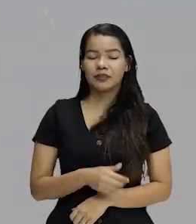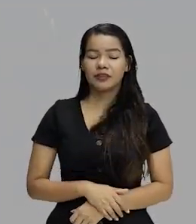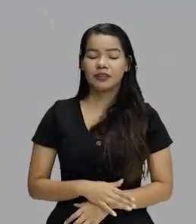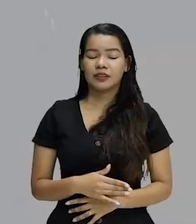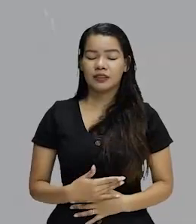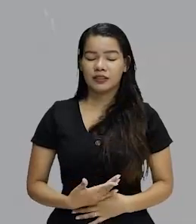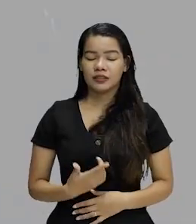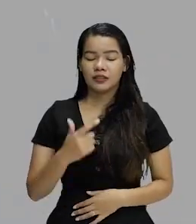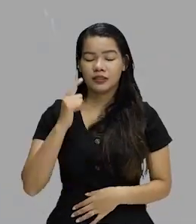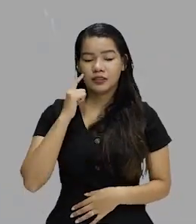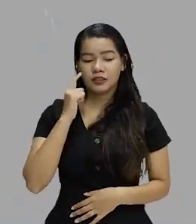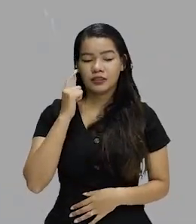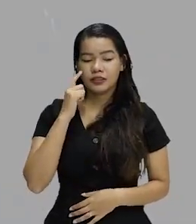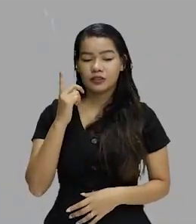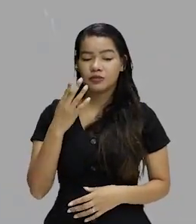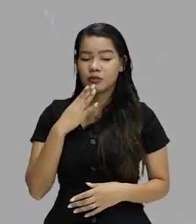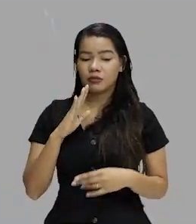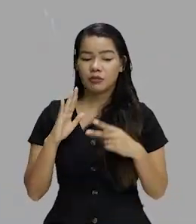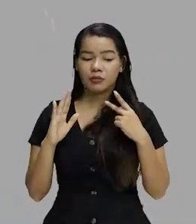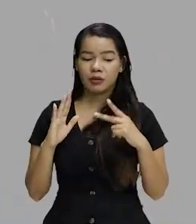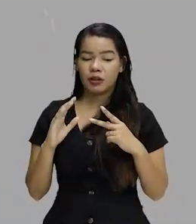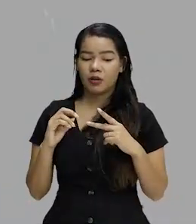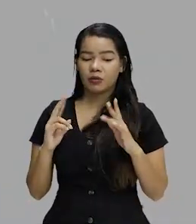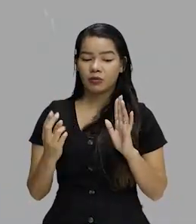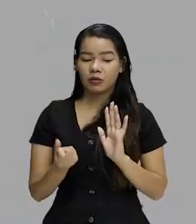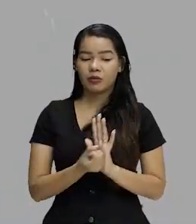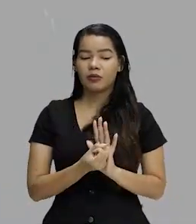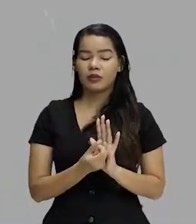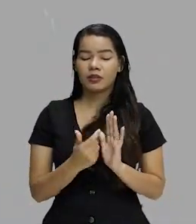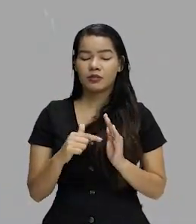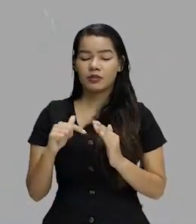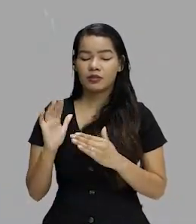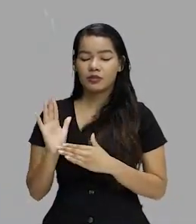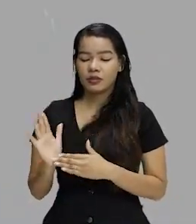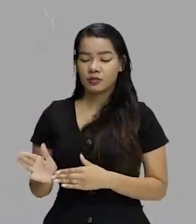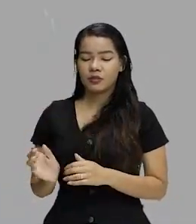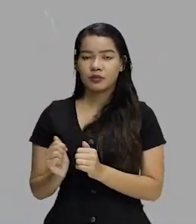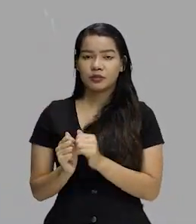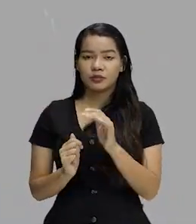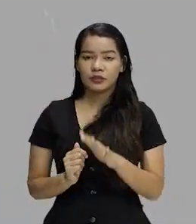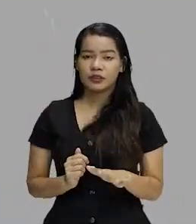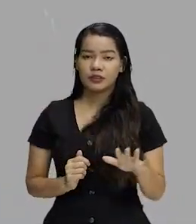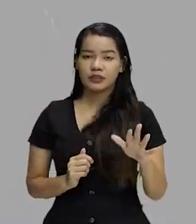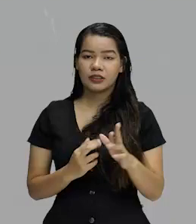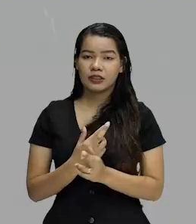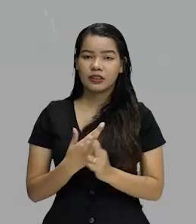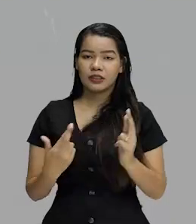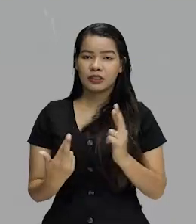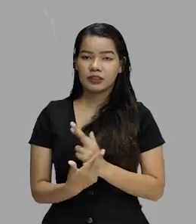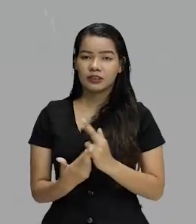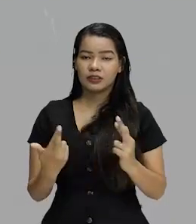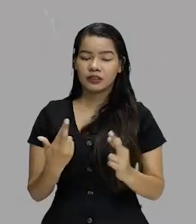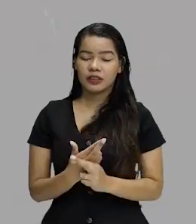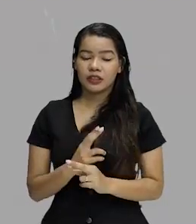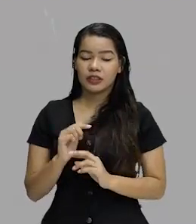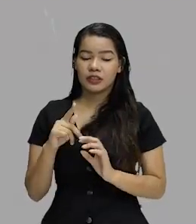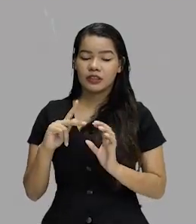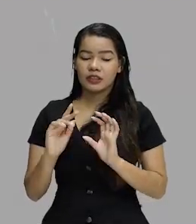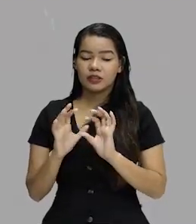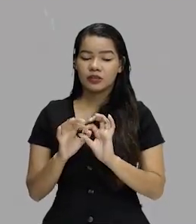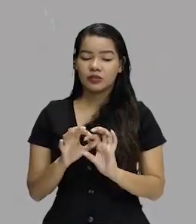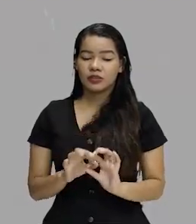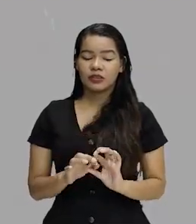dando essa ideia de uma promessa, um compromisso que eu estou estabelecendo com vocês em relação a esse contexto que está